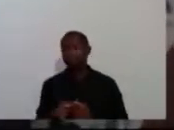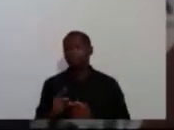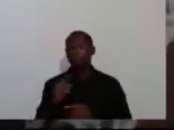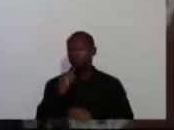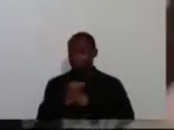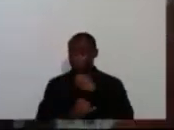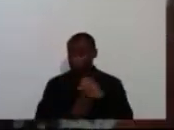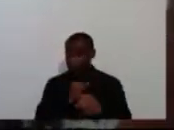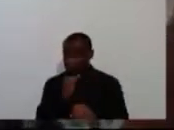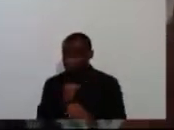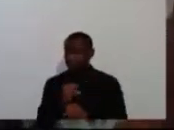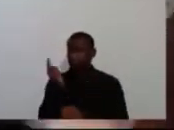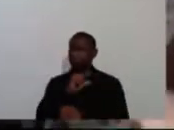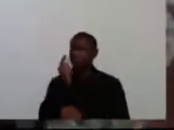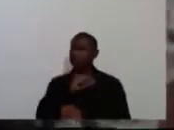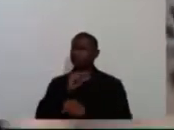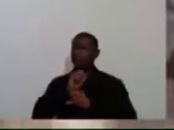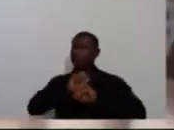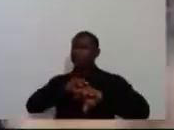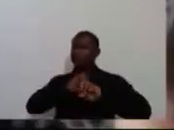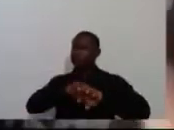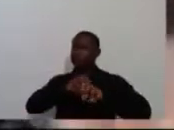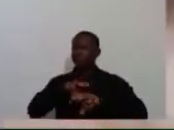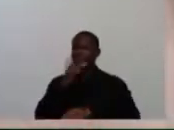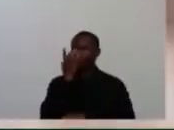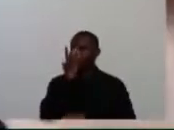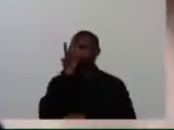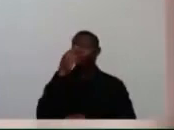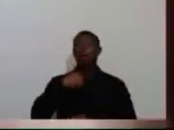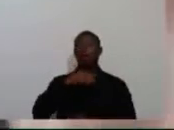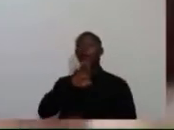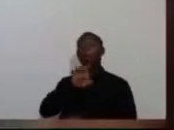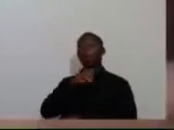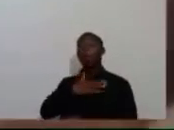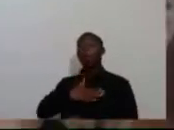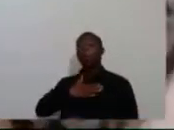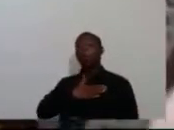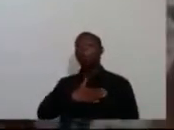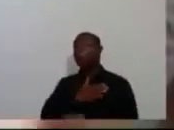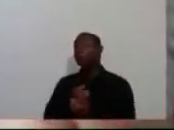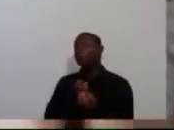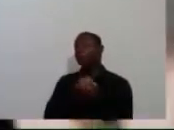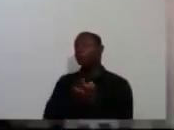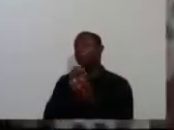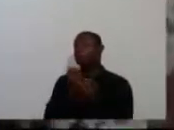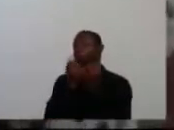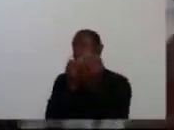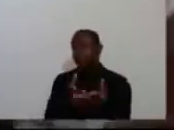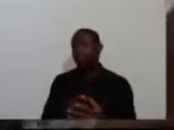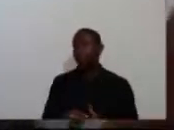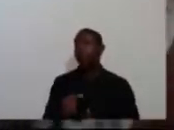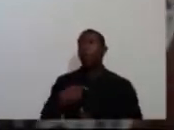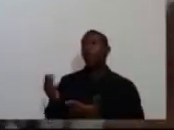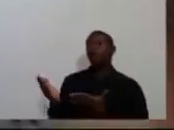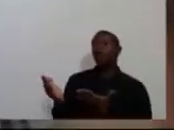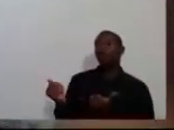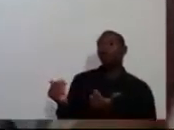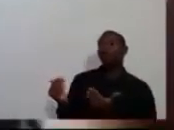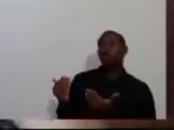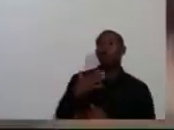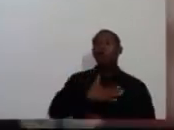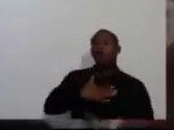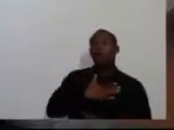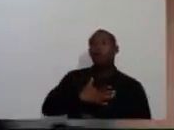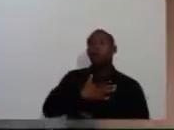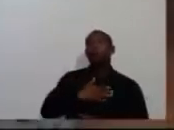adolescência, joga assim, Spice Girls, aí você cresce mais um pouquinho, já bota Britney Spears, ele já entendeu que você vai gostar de Beyoncé, de